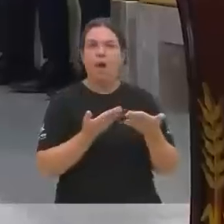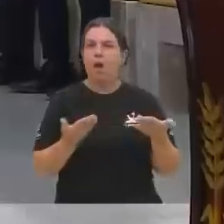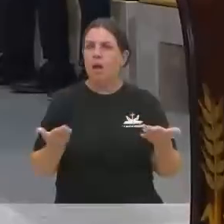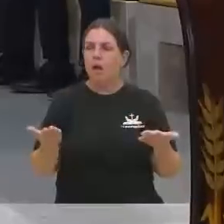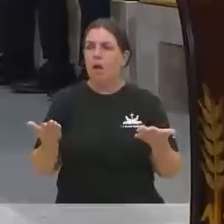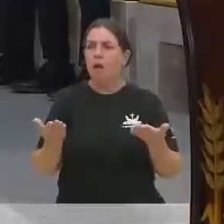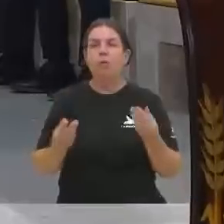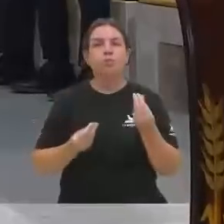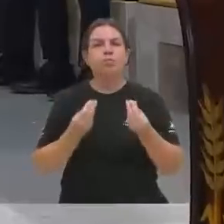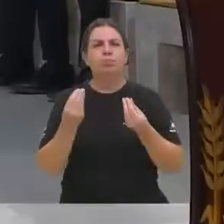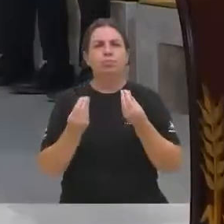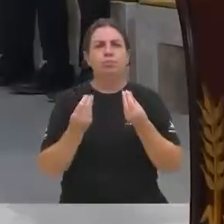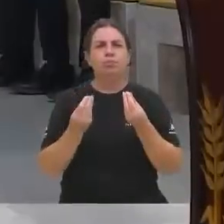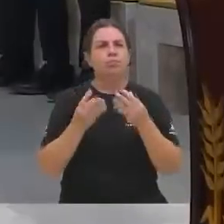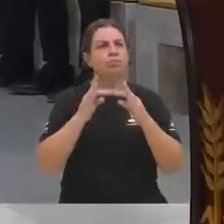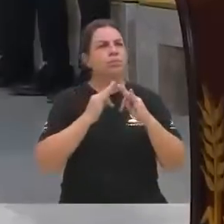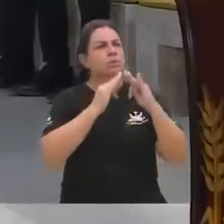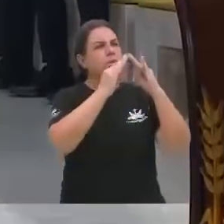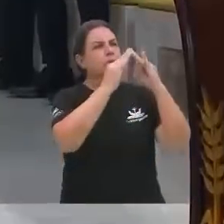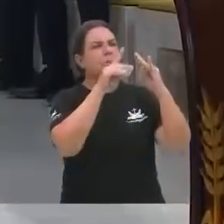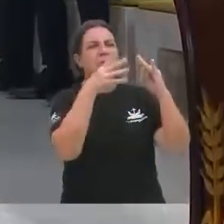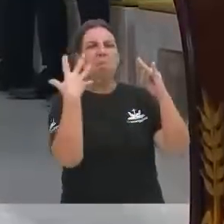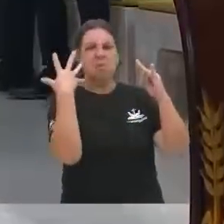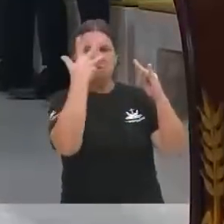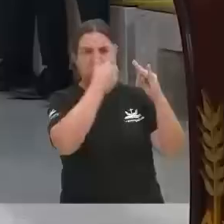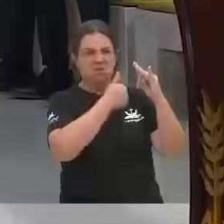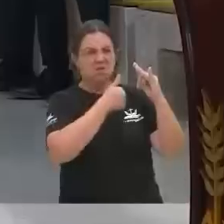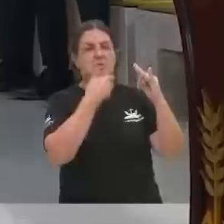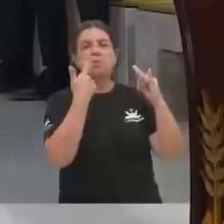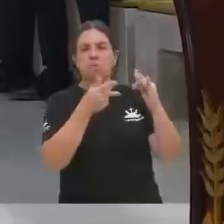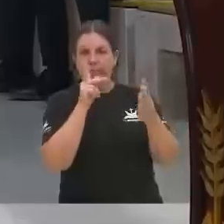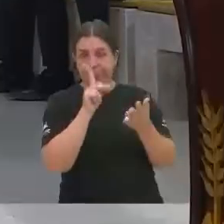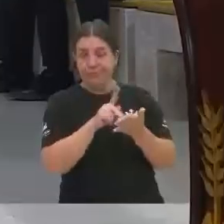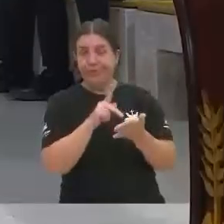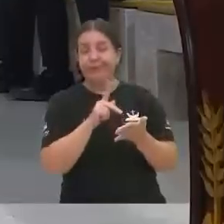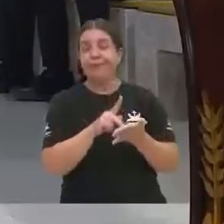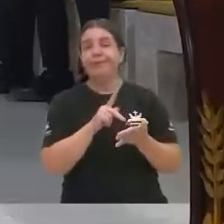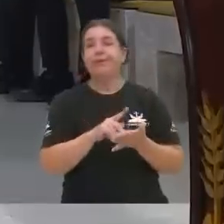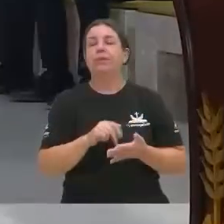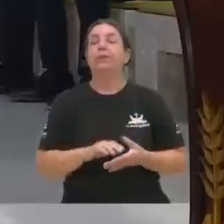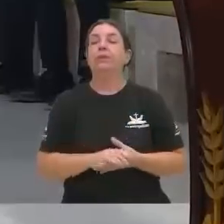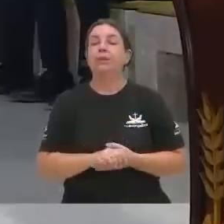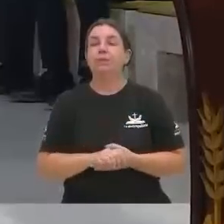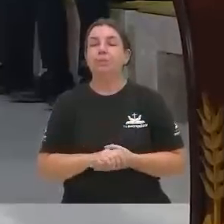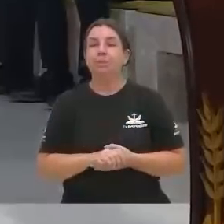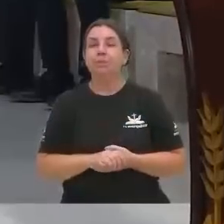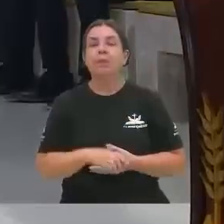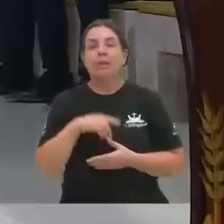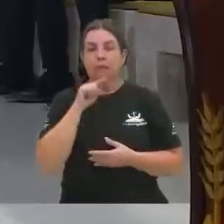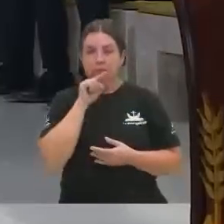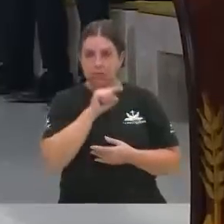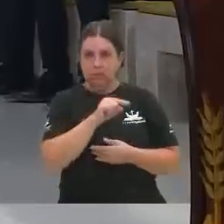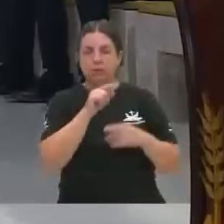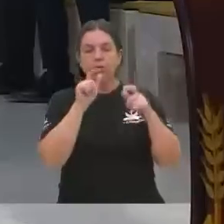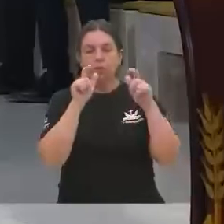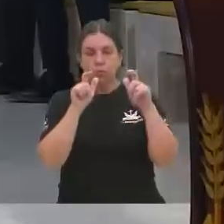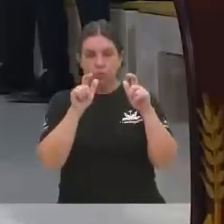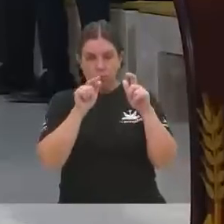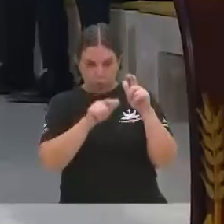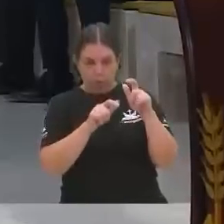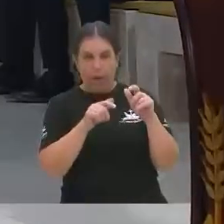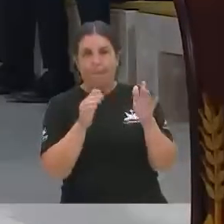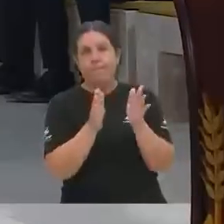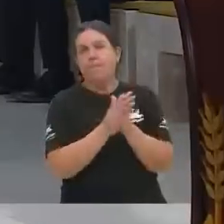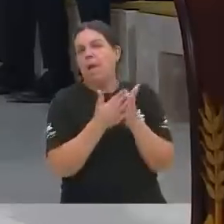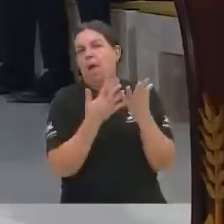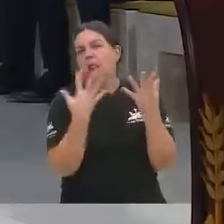com o Templo de Jerusalém e de fato era uma das Maravilhas